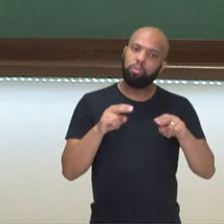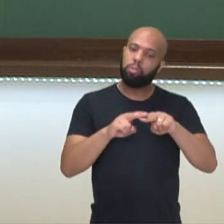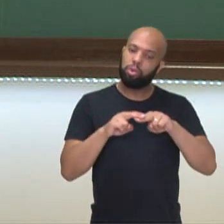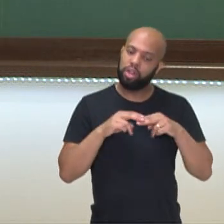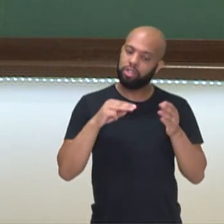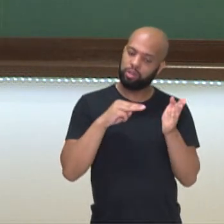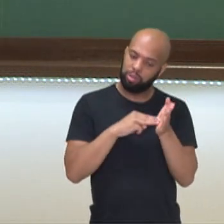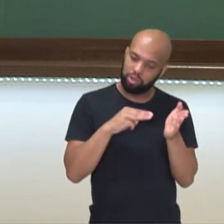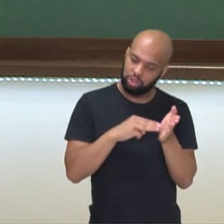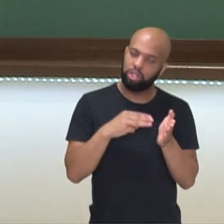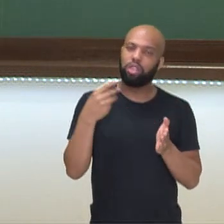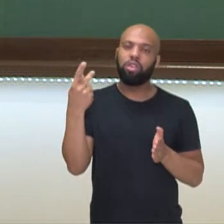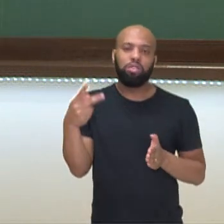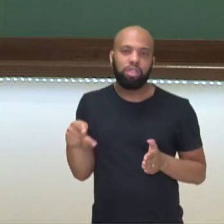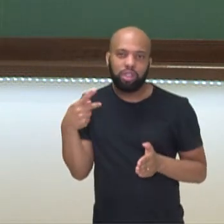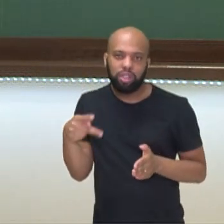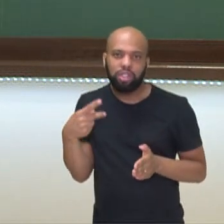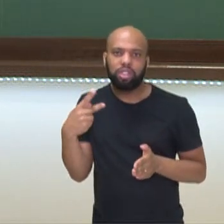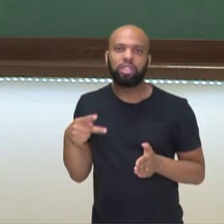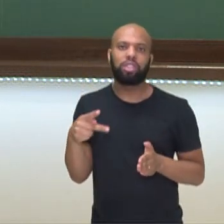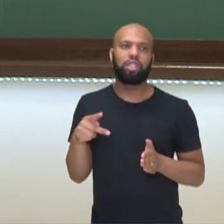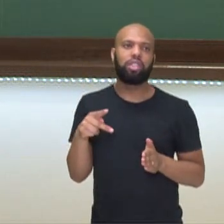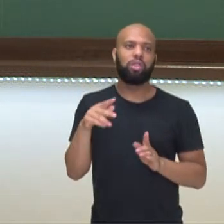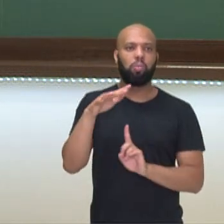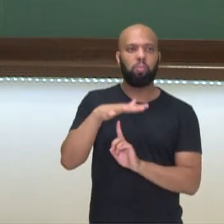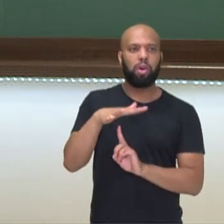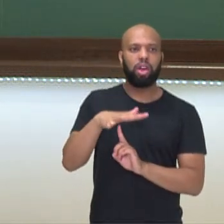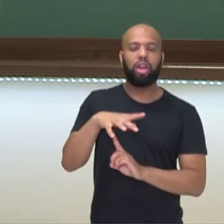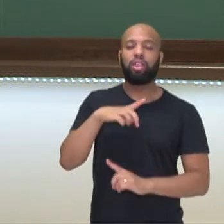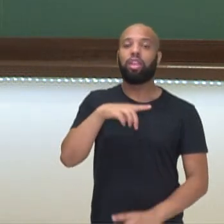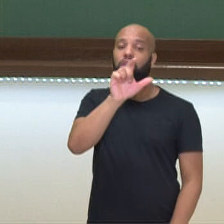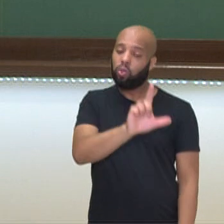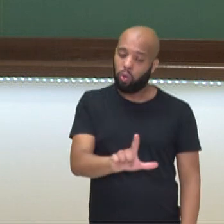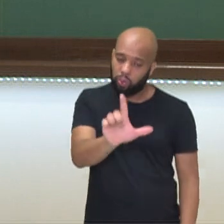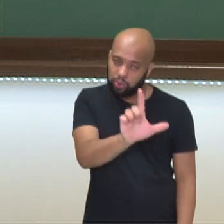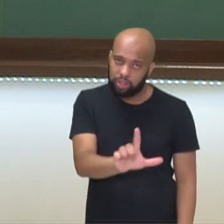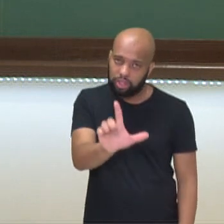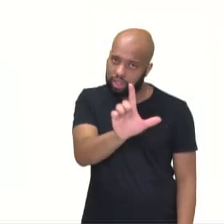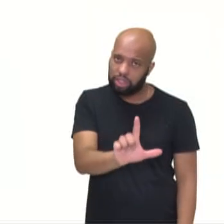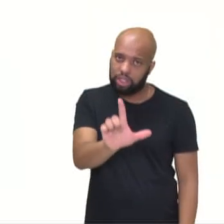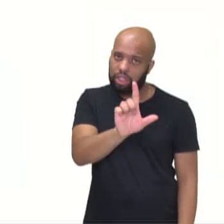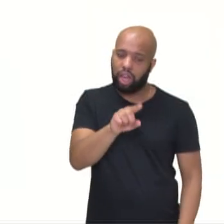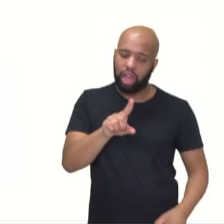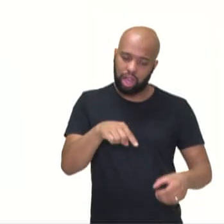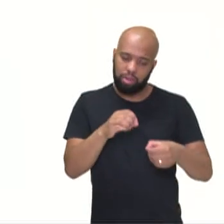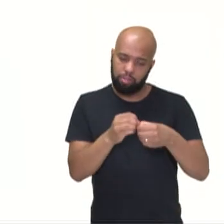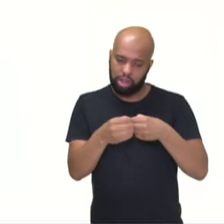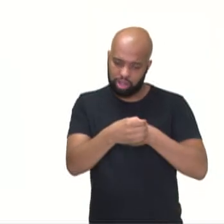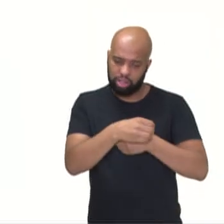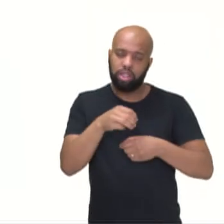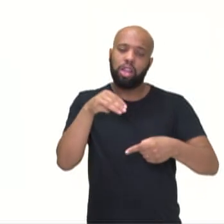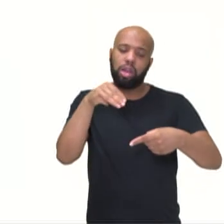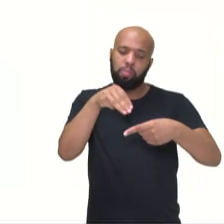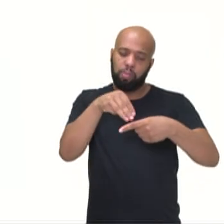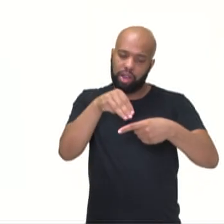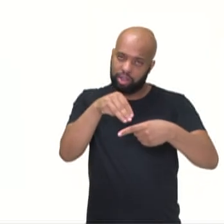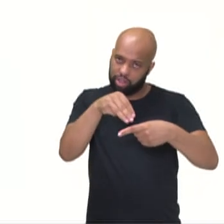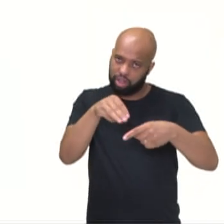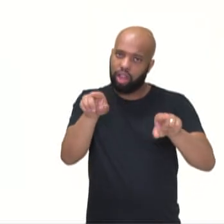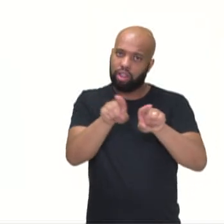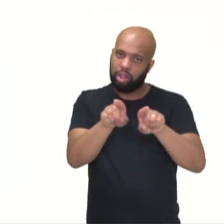no território paranaense nós temos Londrina como uma região metropolitana, Maringá como uma outra